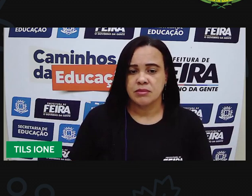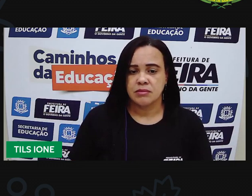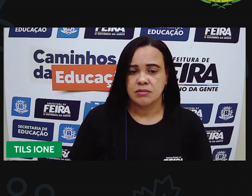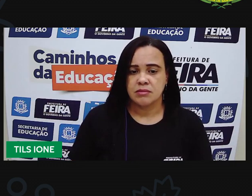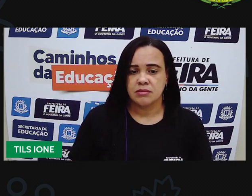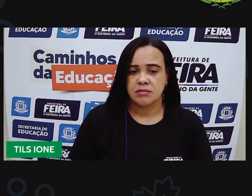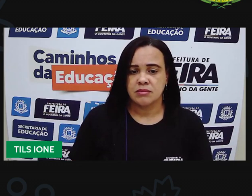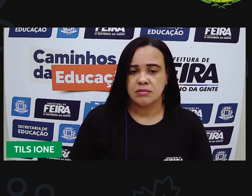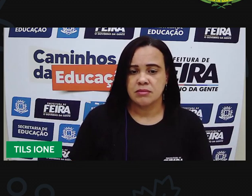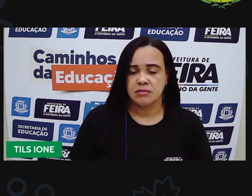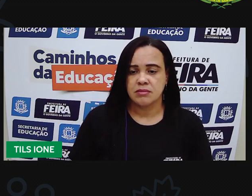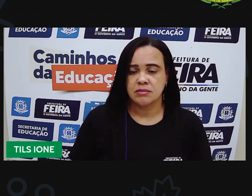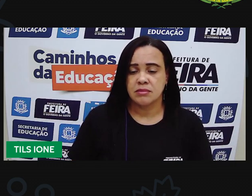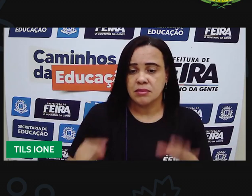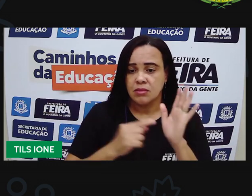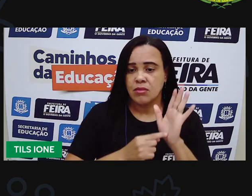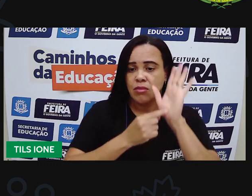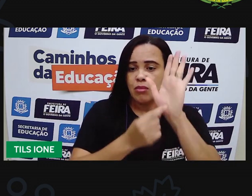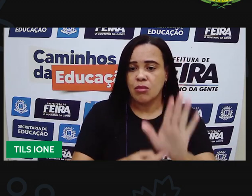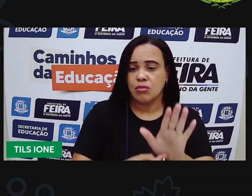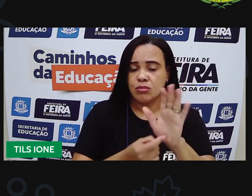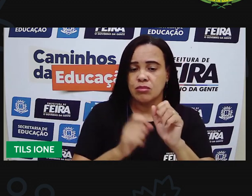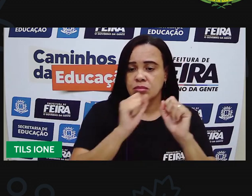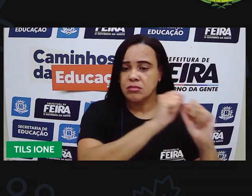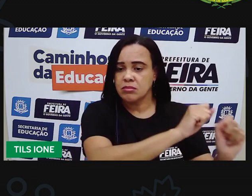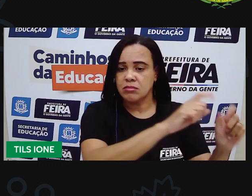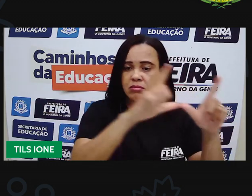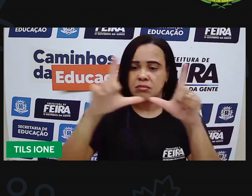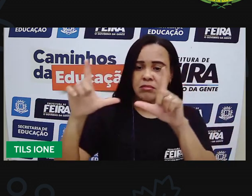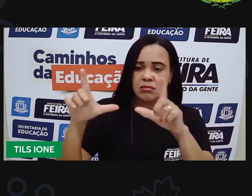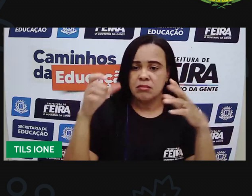Quero mostrar para vocês a apresentação de